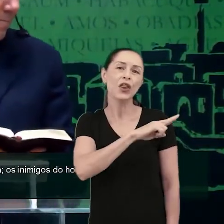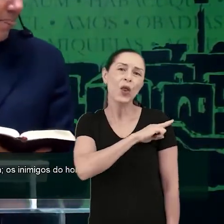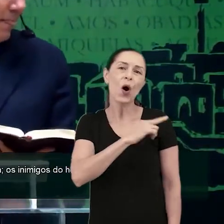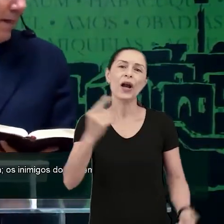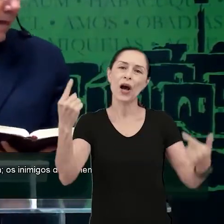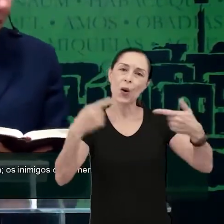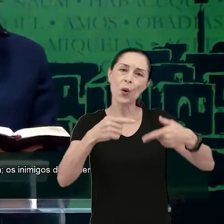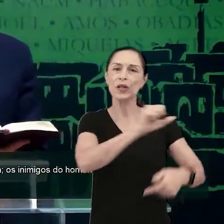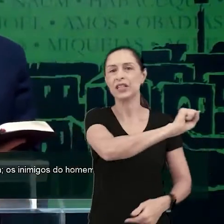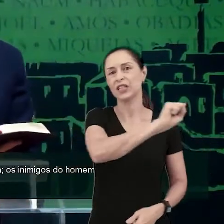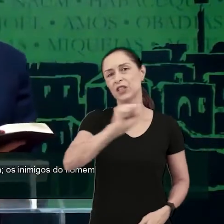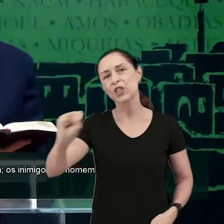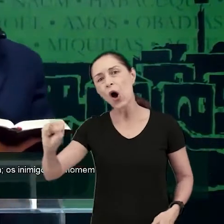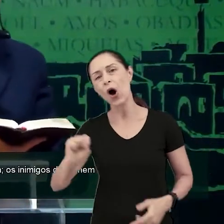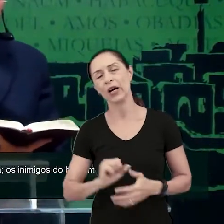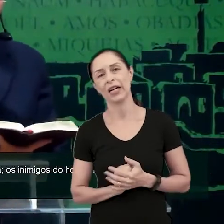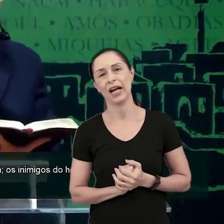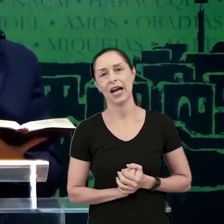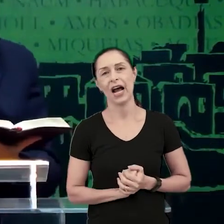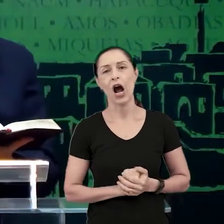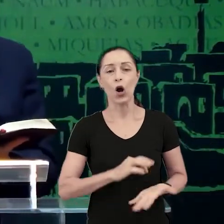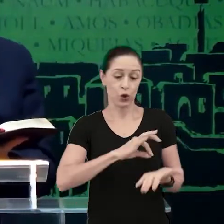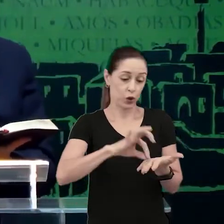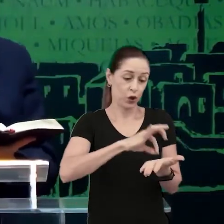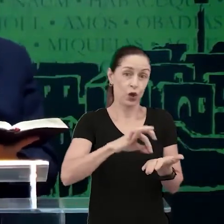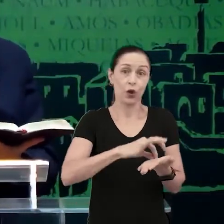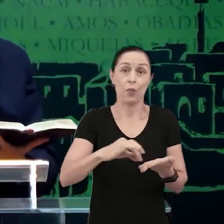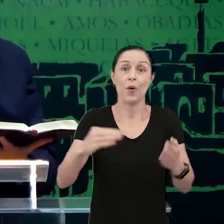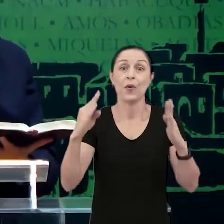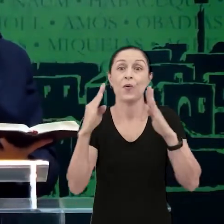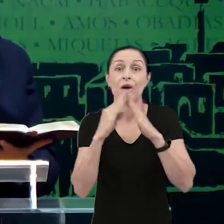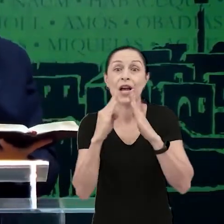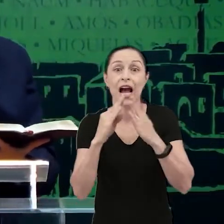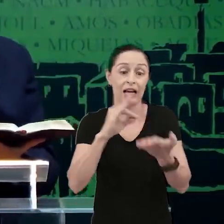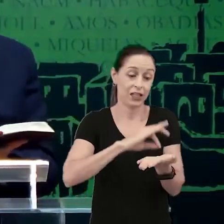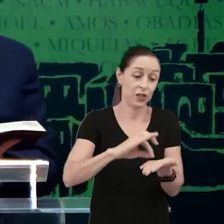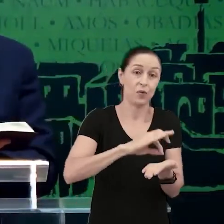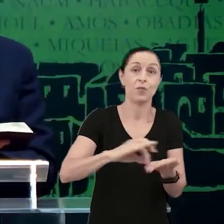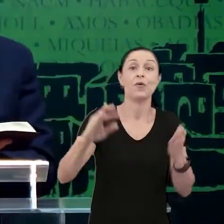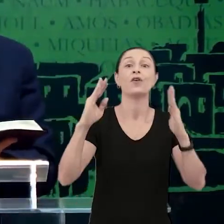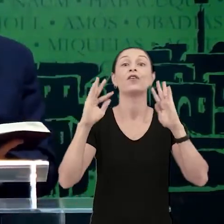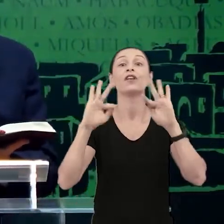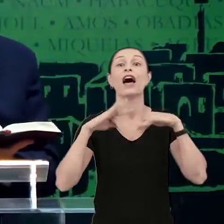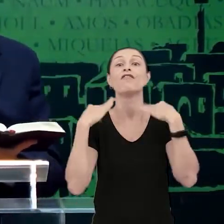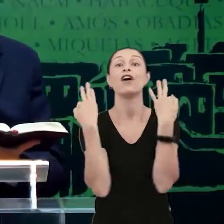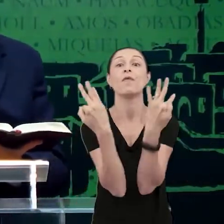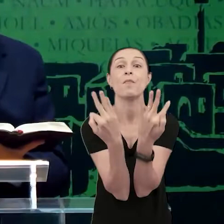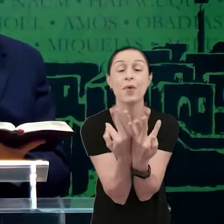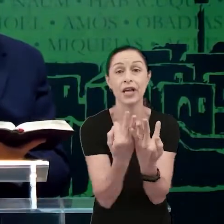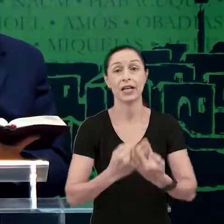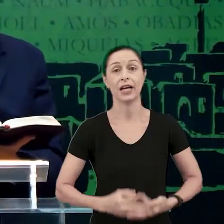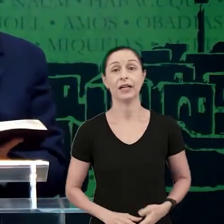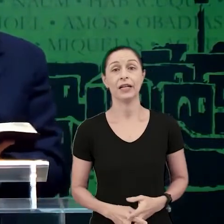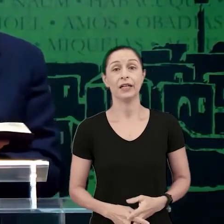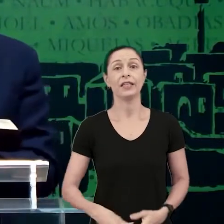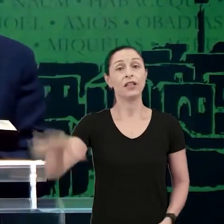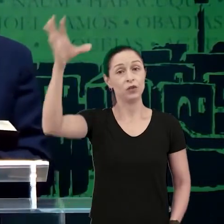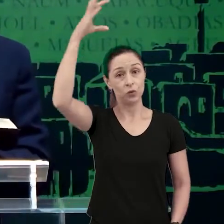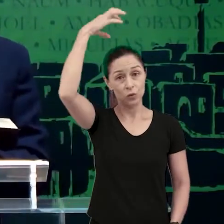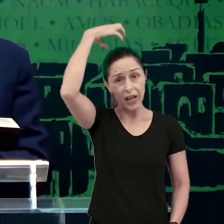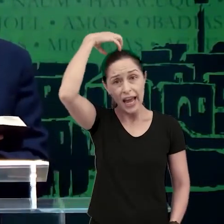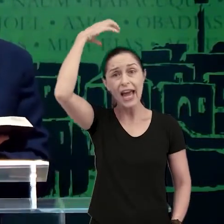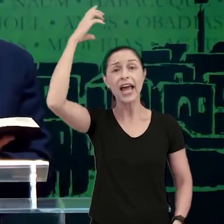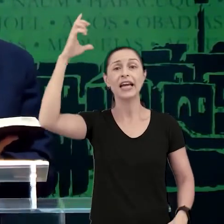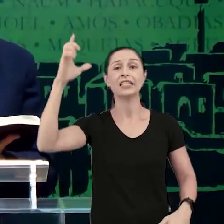casa. Então a nação está corrompida nas cortes, ela está corrompida no parlamento, ela está corrompida no